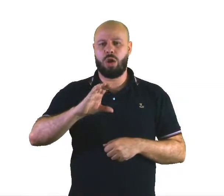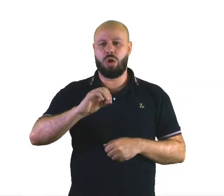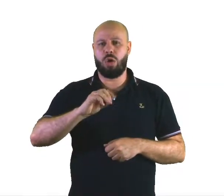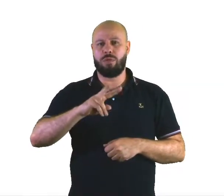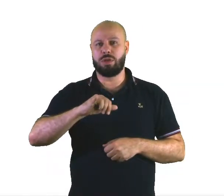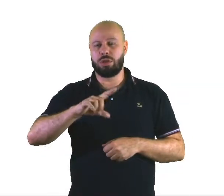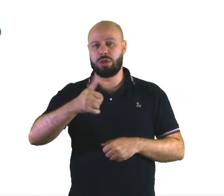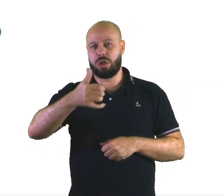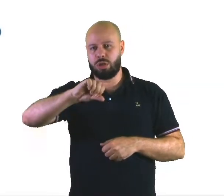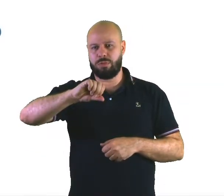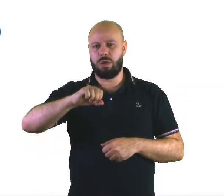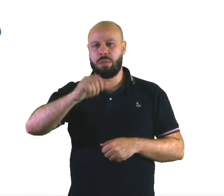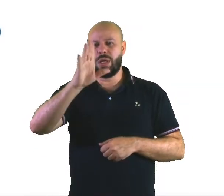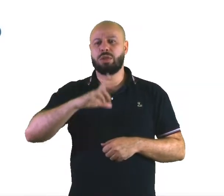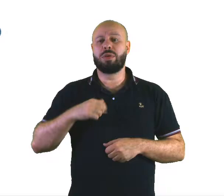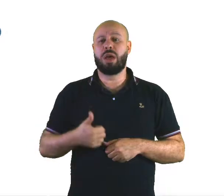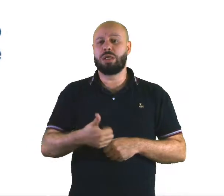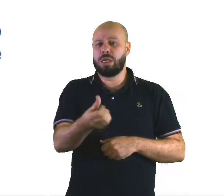Covid-19. Brasil tem